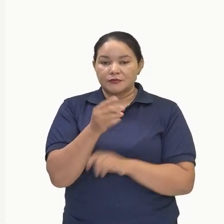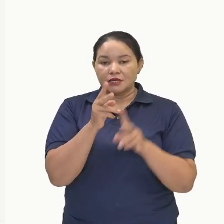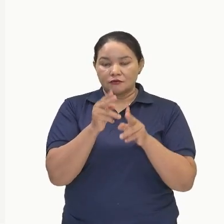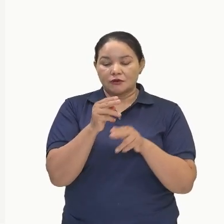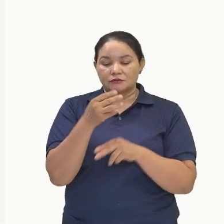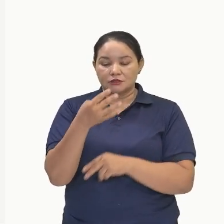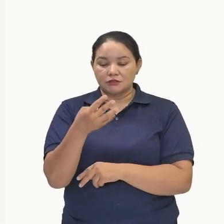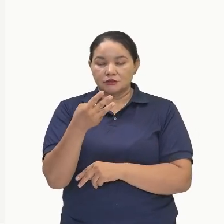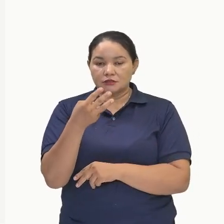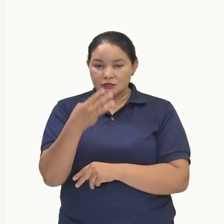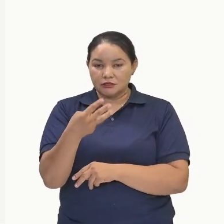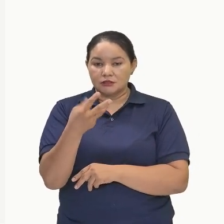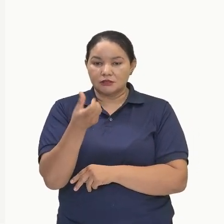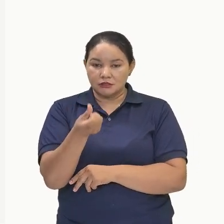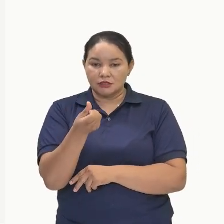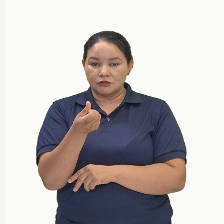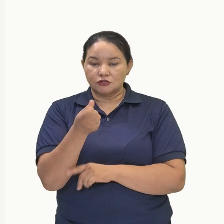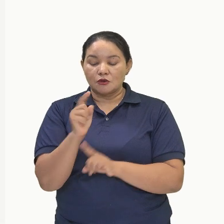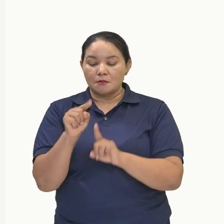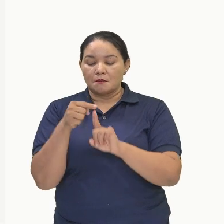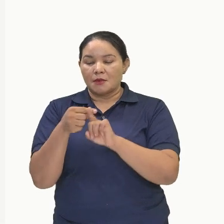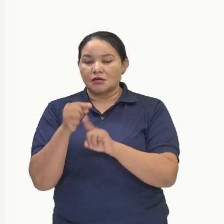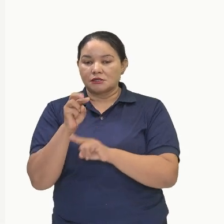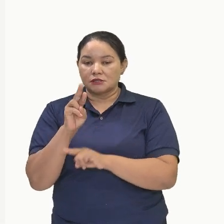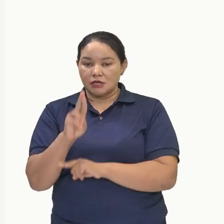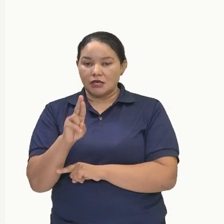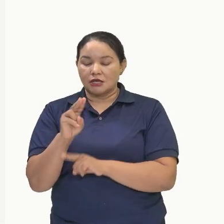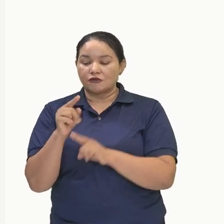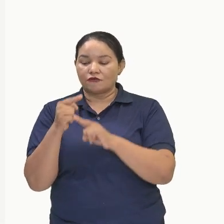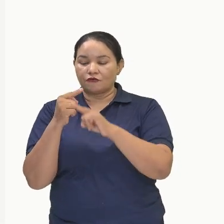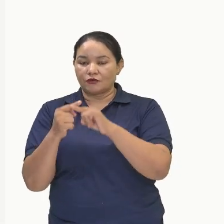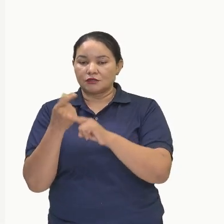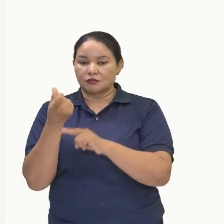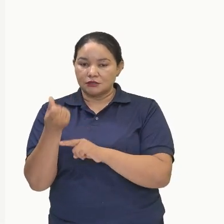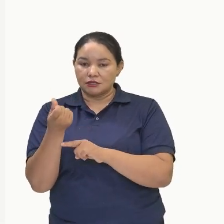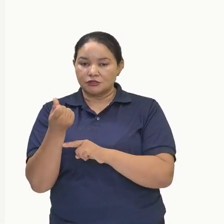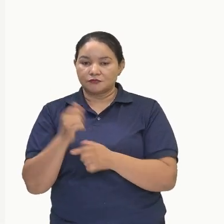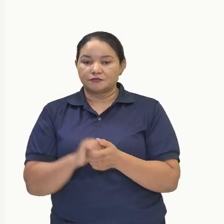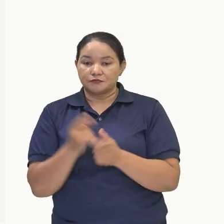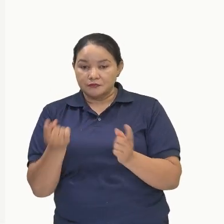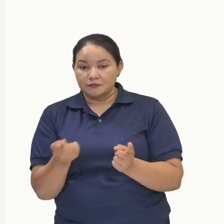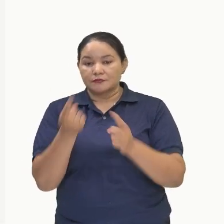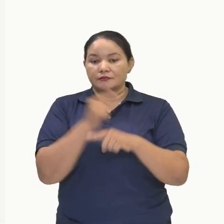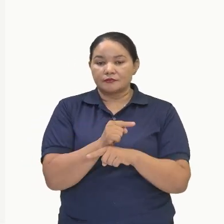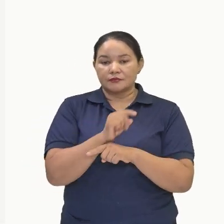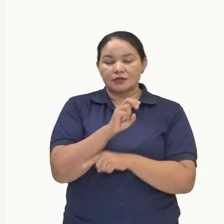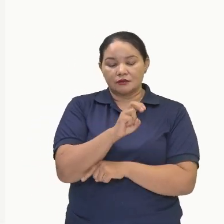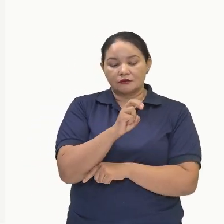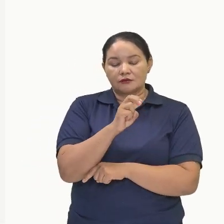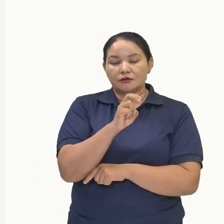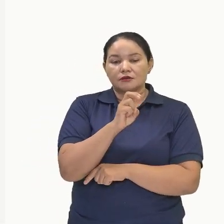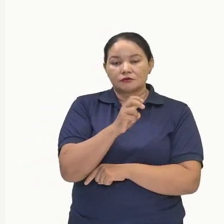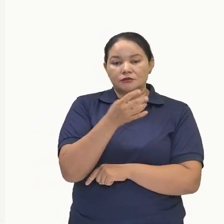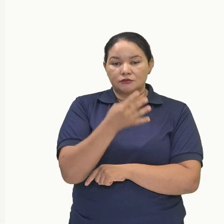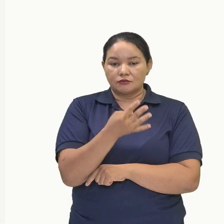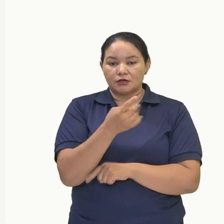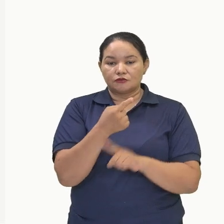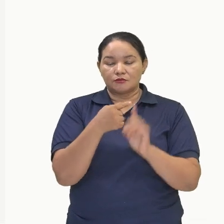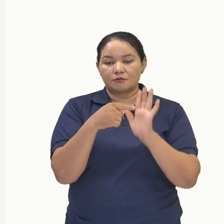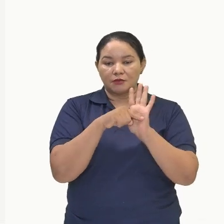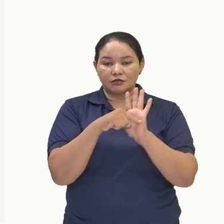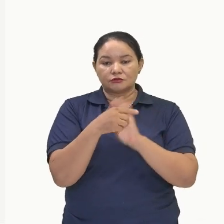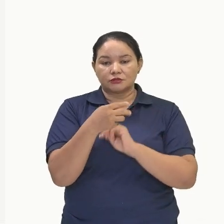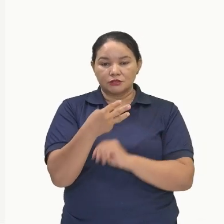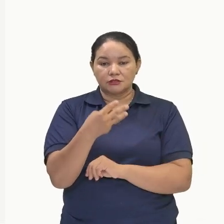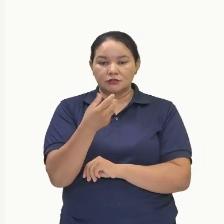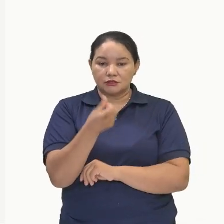36 mais R vezes 6. Passo o 36 para o primeiro membro, ele vai diminuindo. 54 menos 36